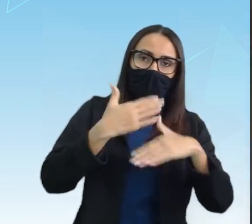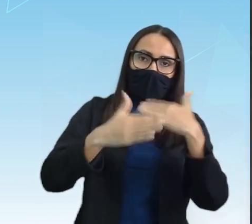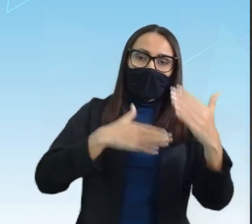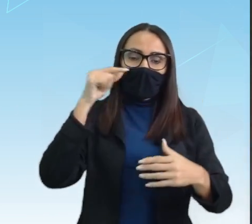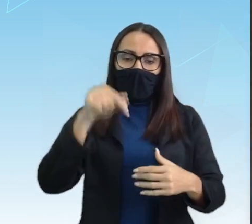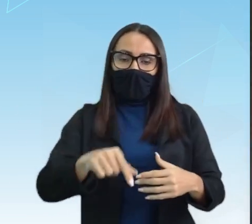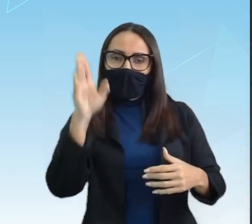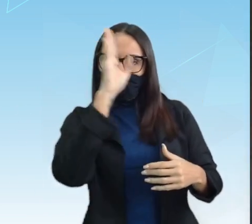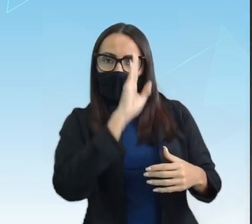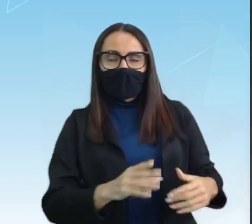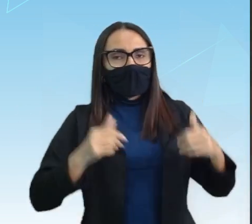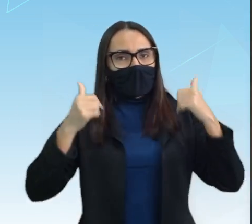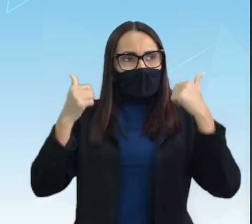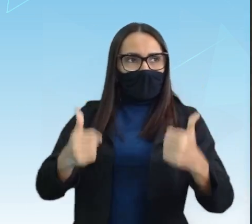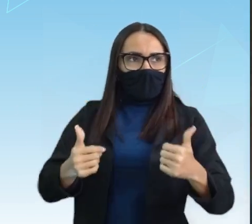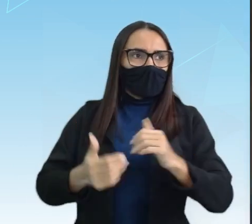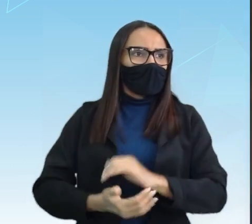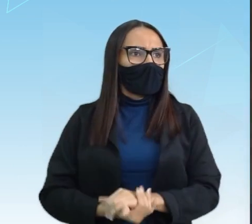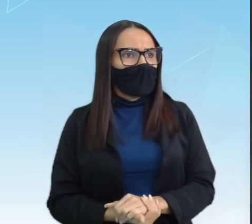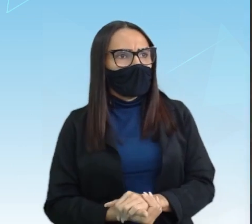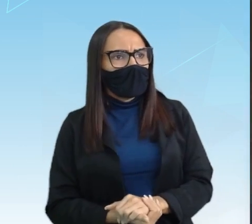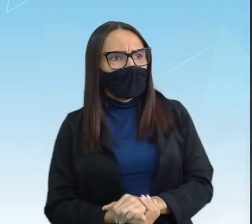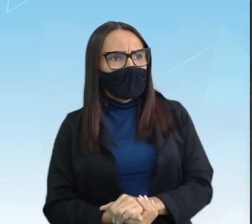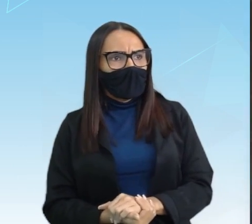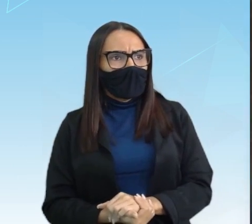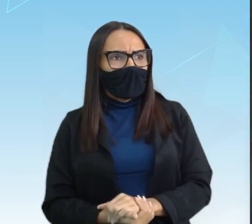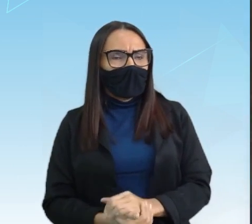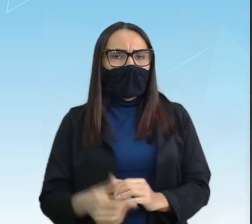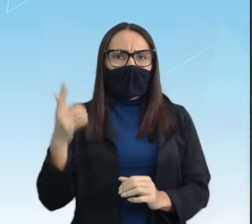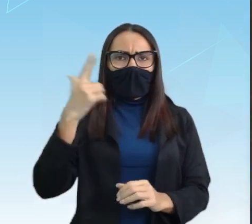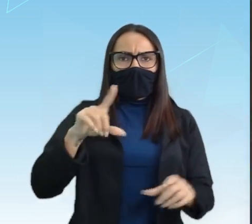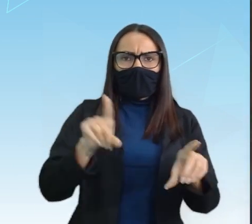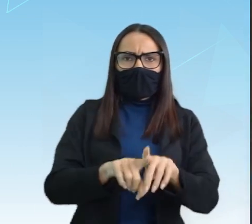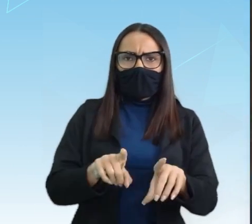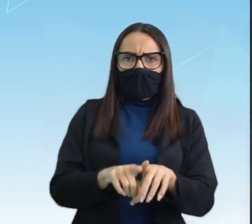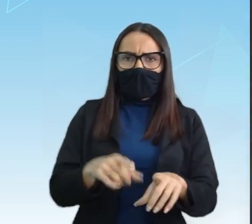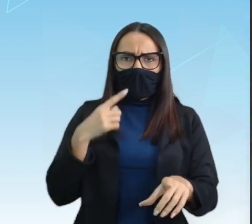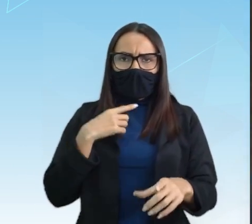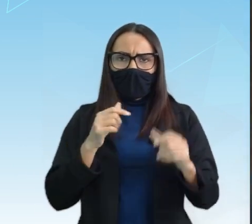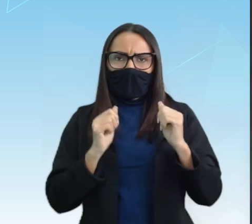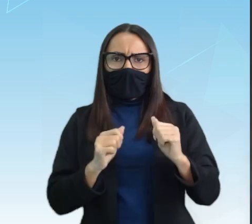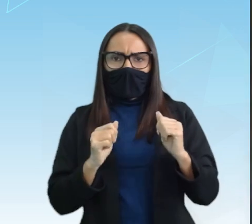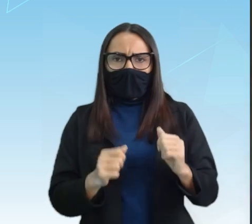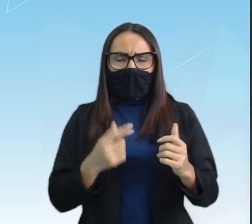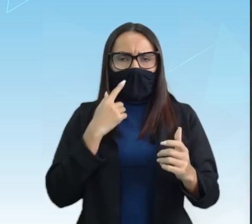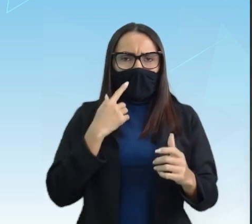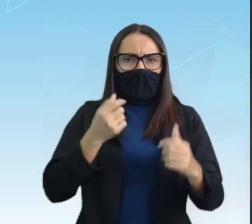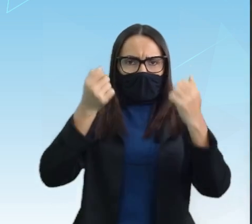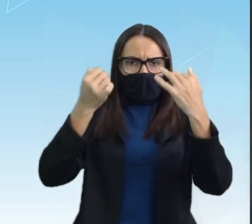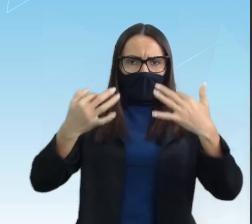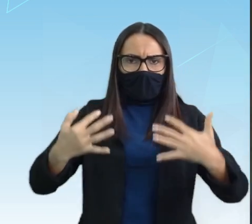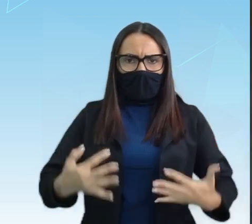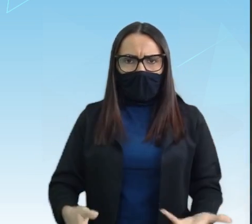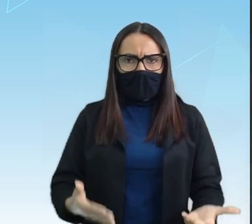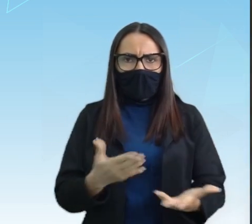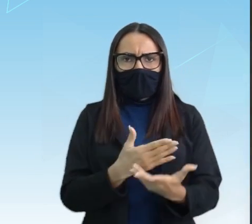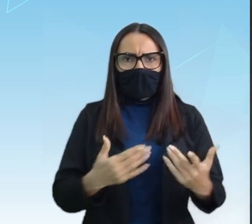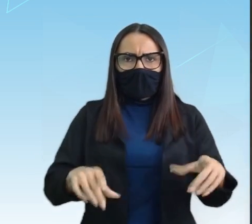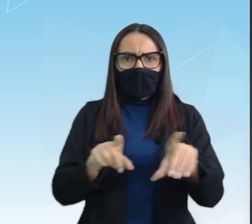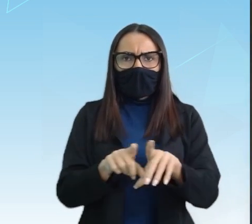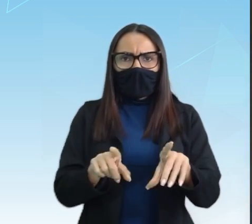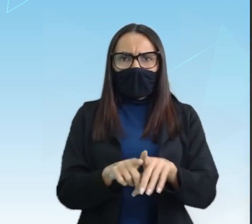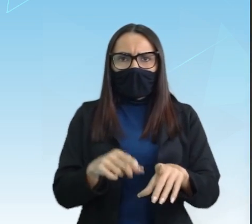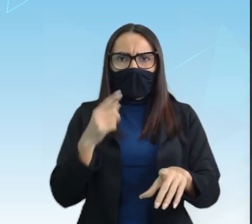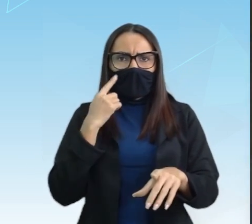no Brasil, tá bom? Outro ponto que ainda a gente pode destacar é a agropecuária que possui